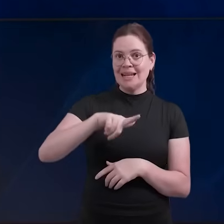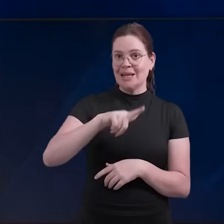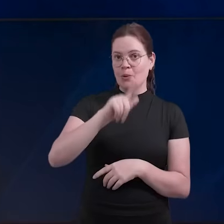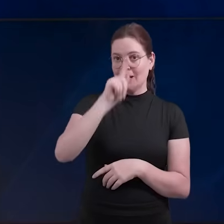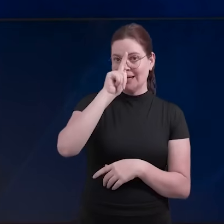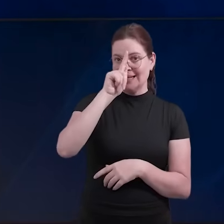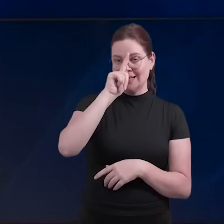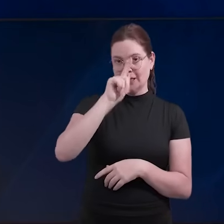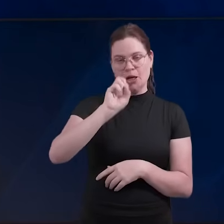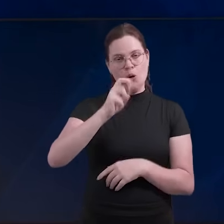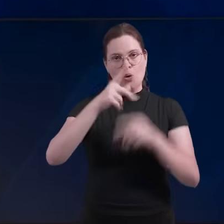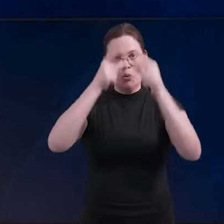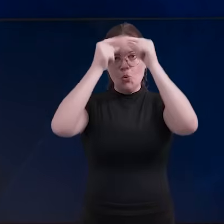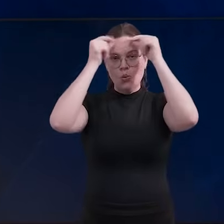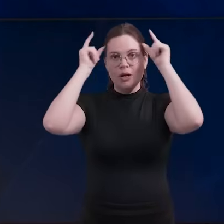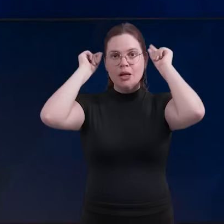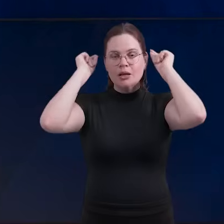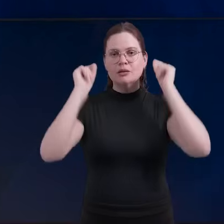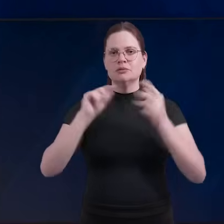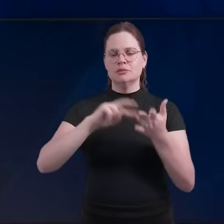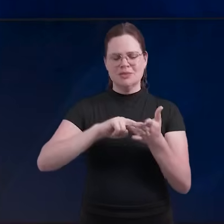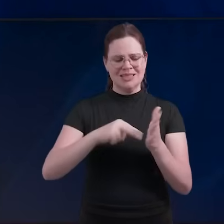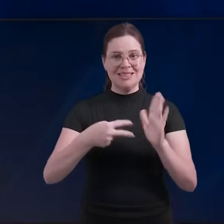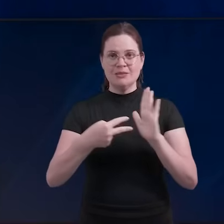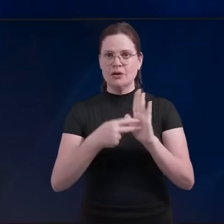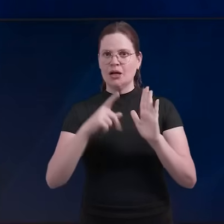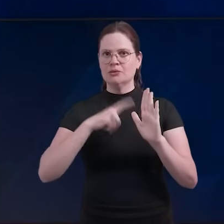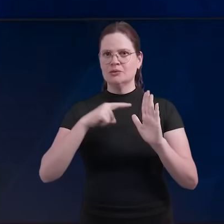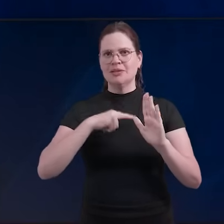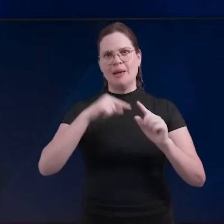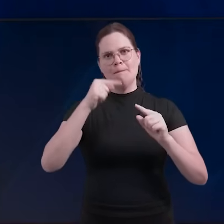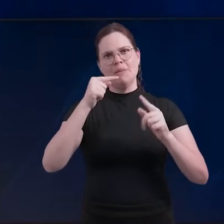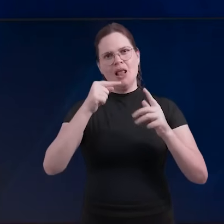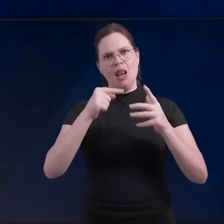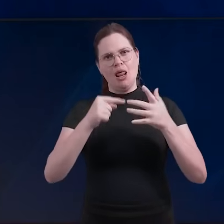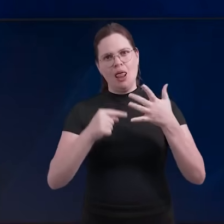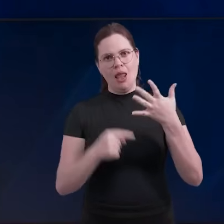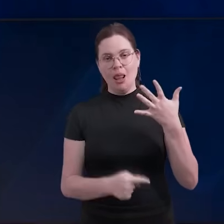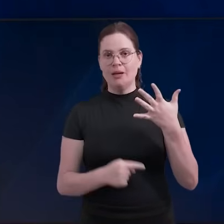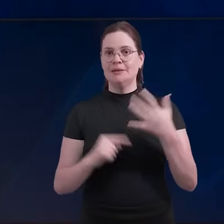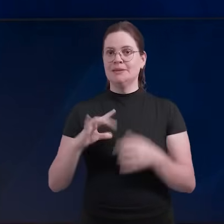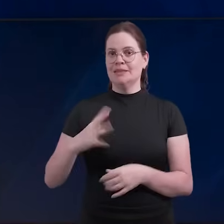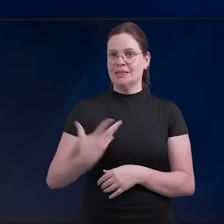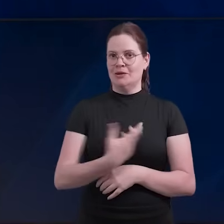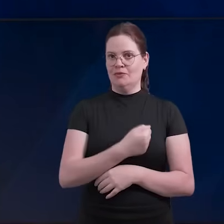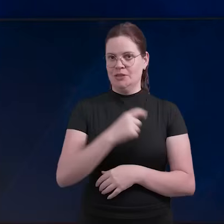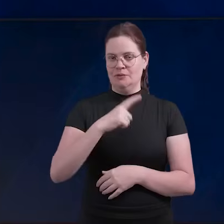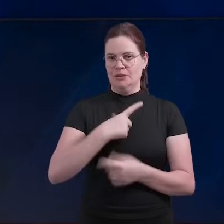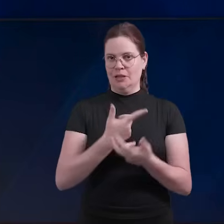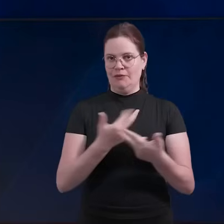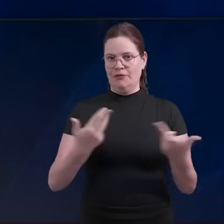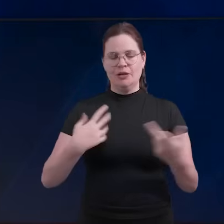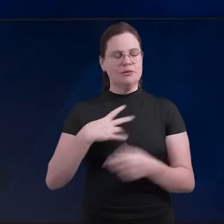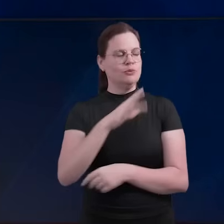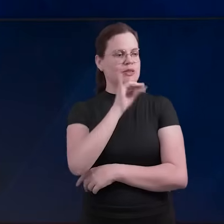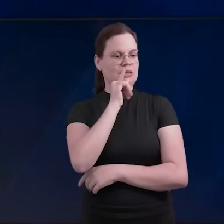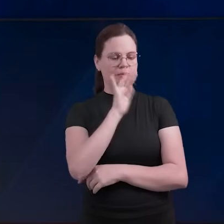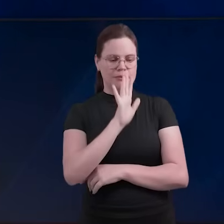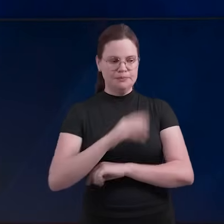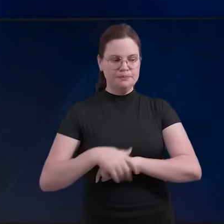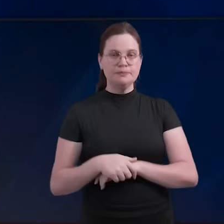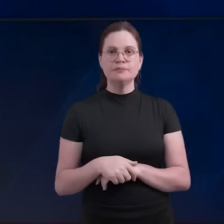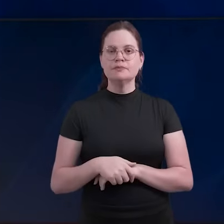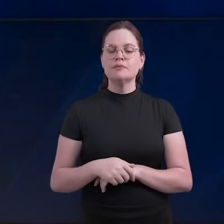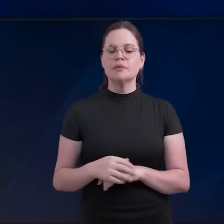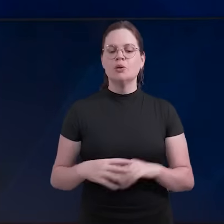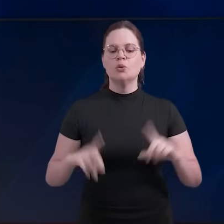essa palavra soteria, que é a salvação, ela tem um sentido muito amplo. A salvação ela tem vários sentidos. Por exemplo, nós